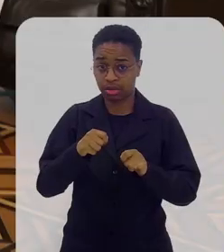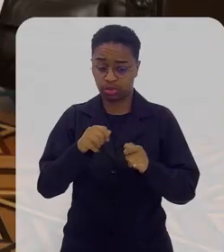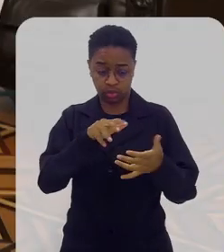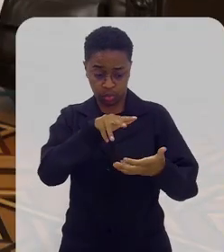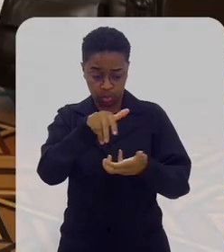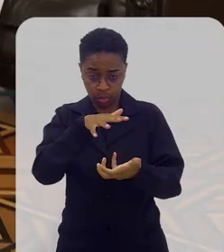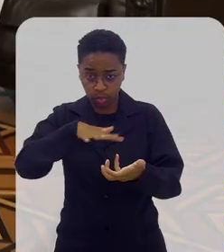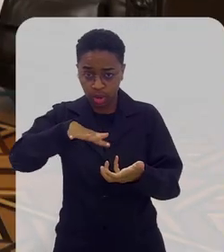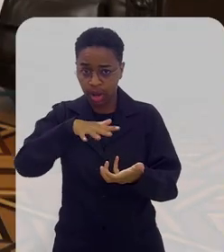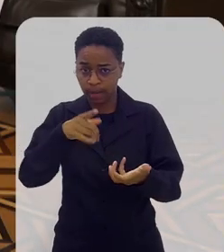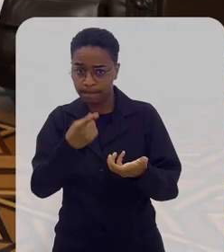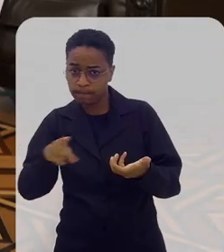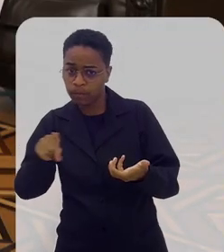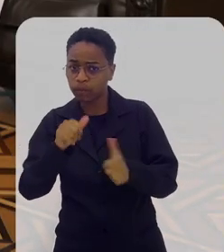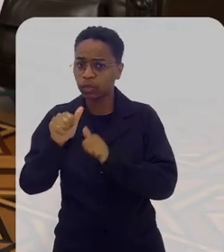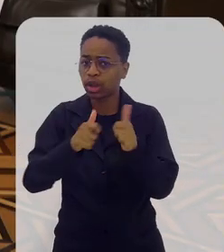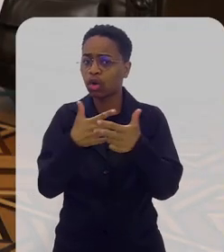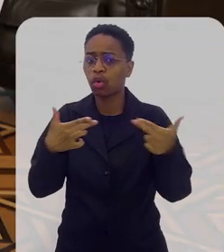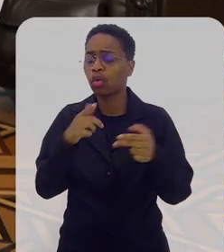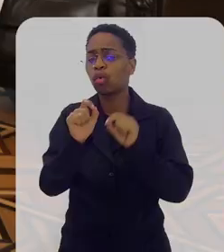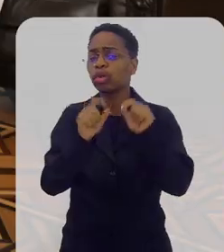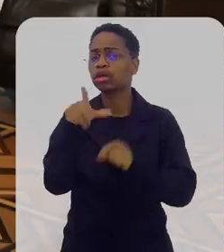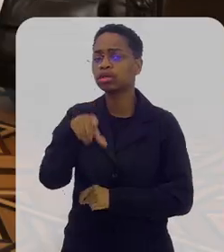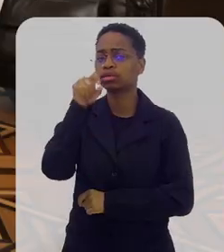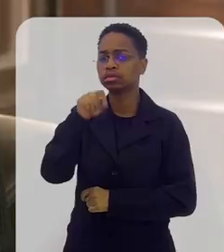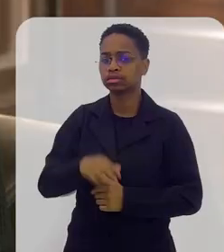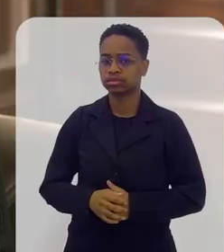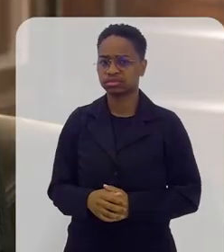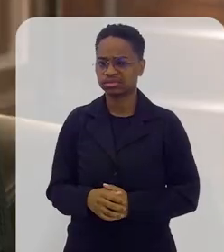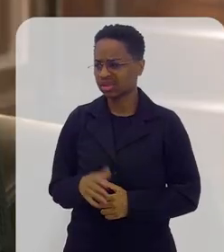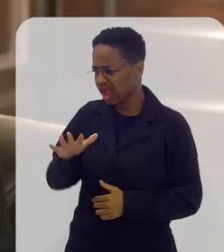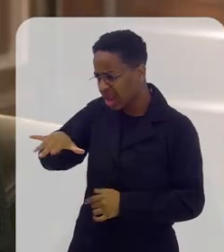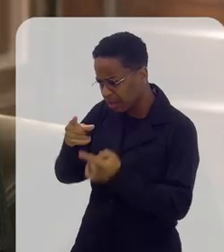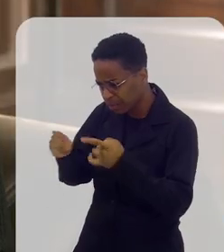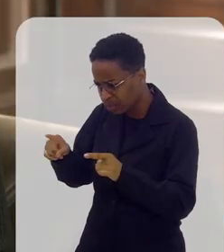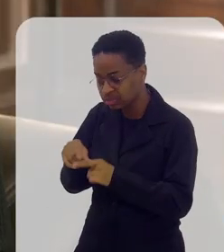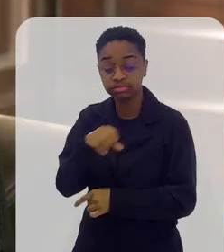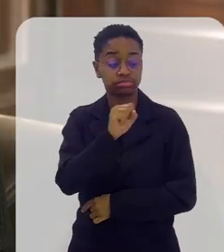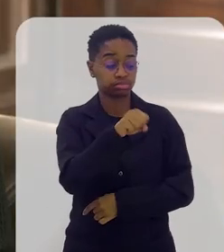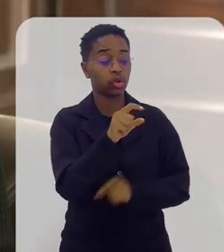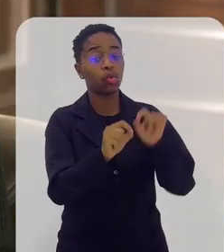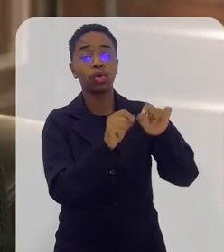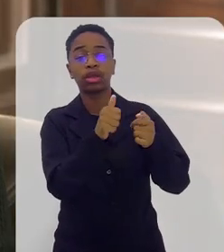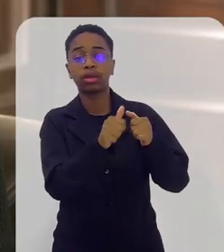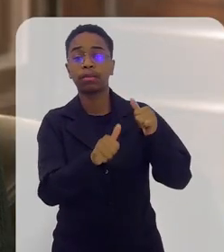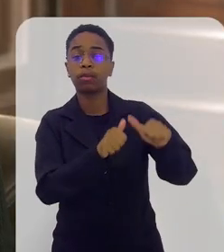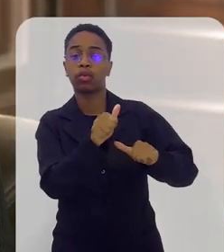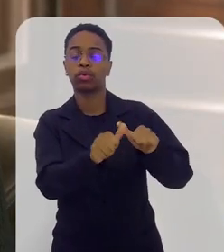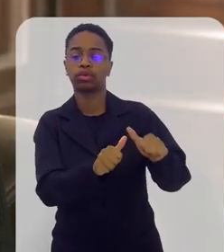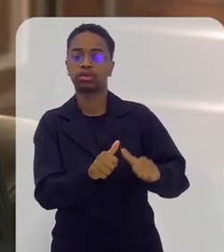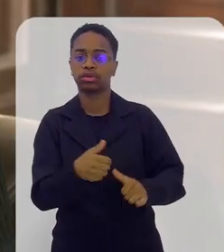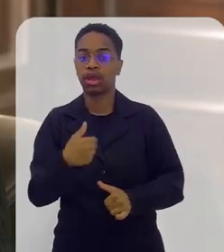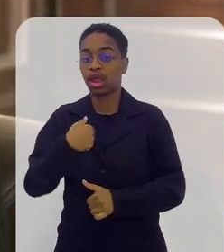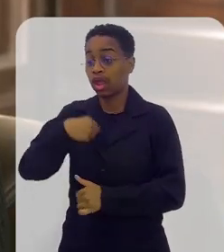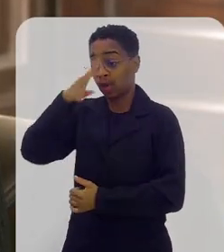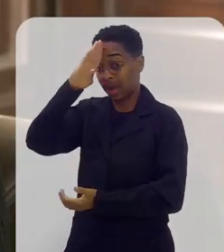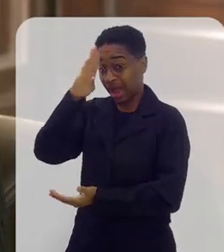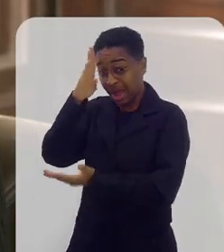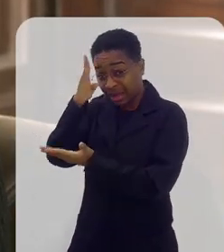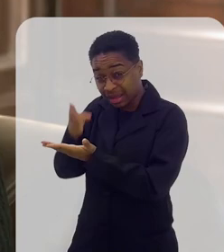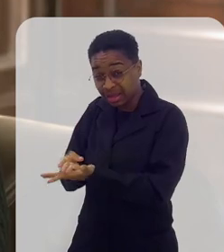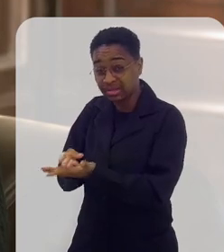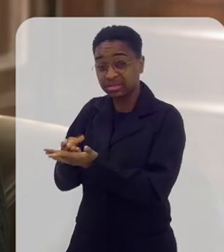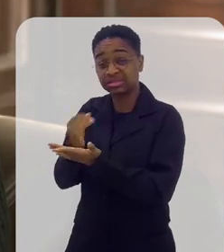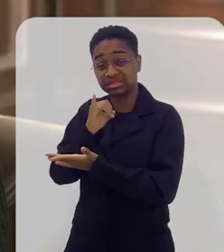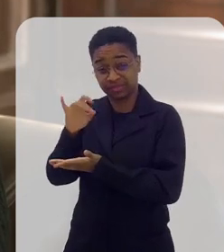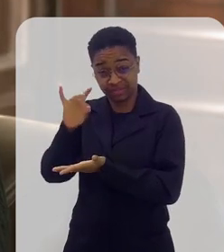do meio musical, o que você mudaria? No meio musical? Isso, o que você mudaria, Jéssica? Eu acredito que se